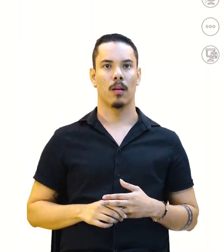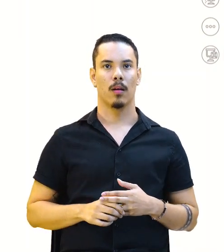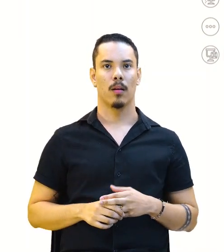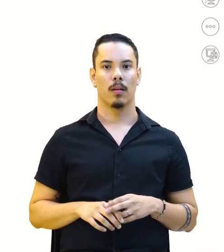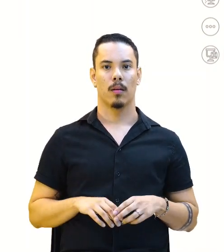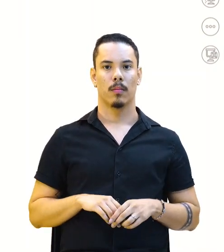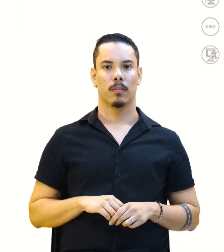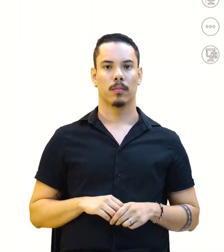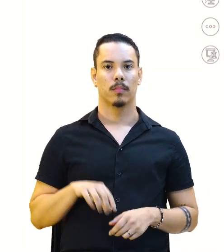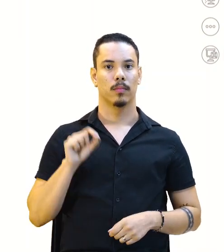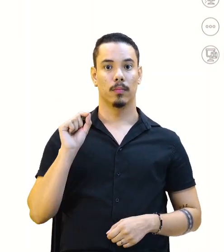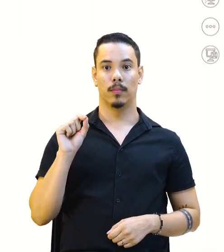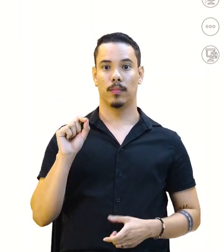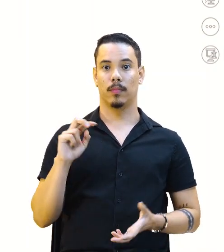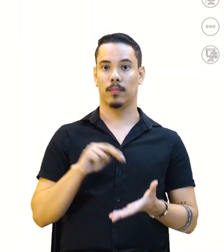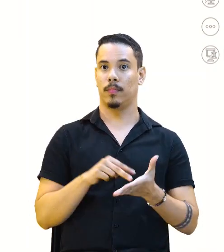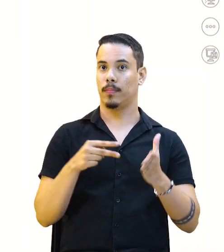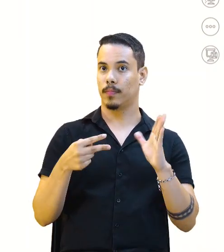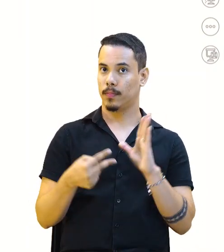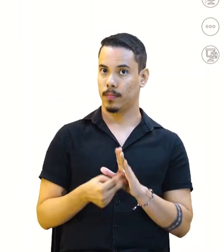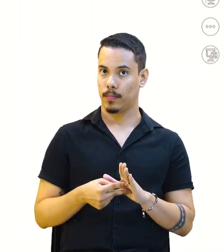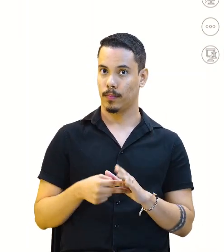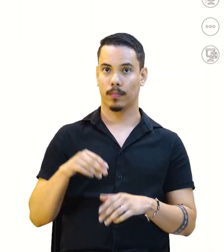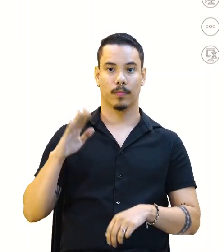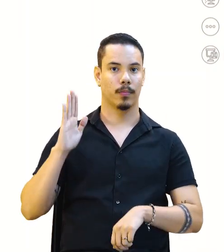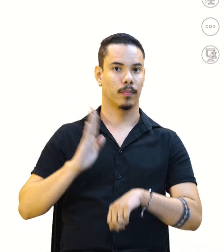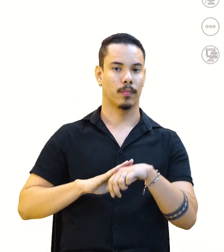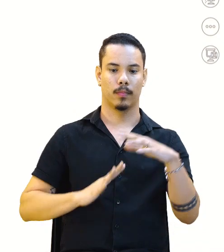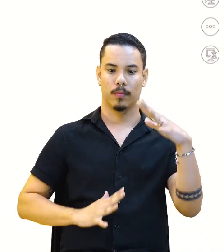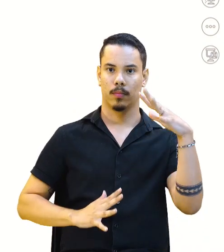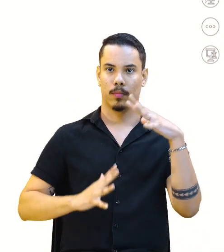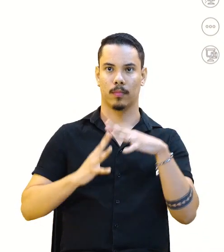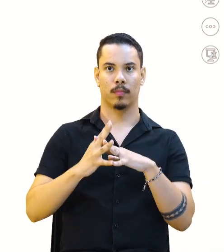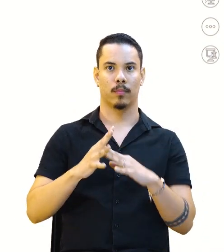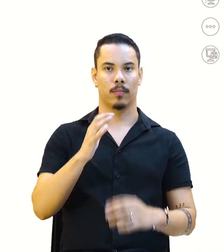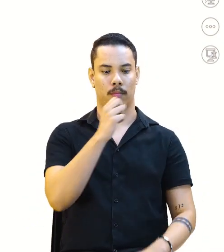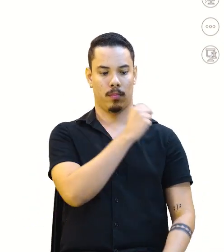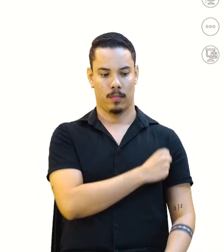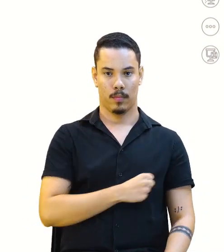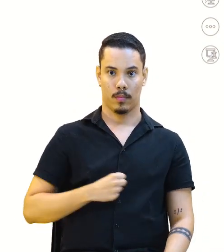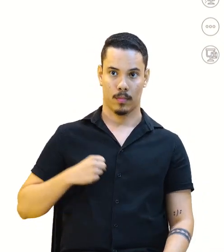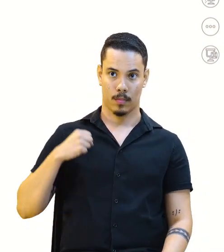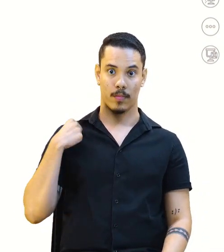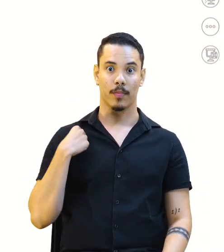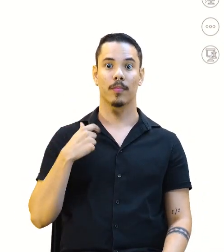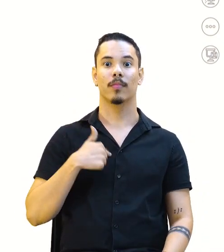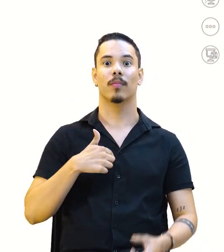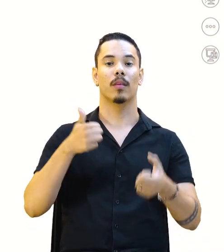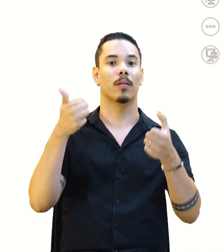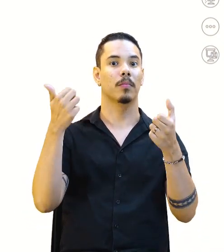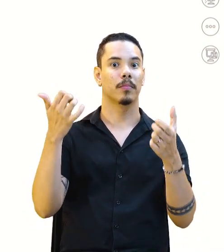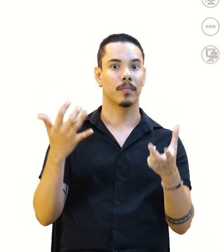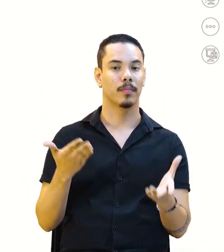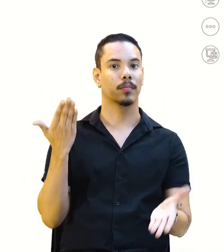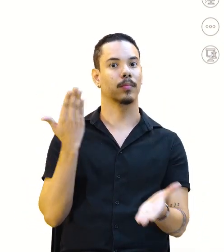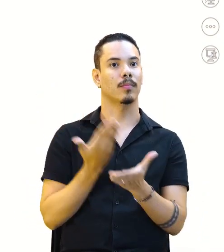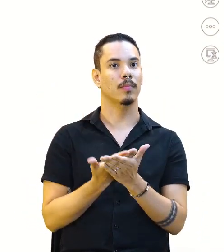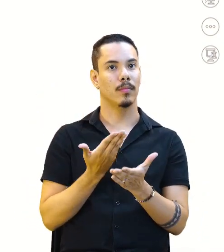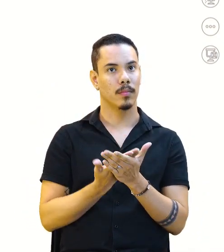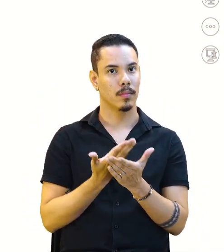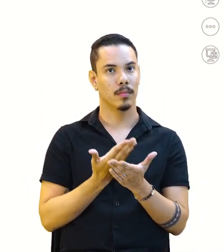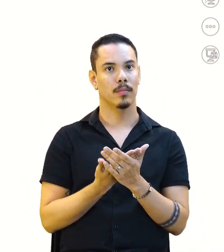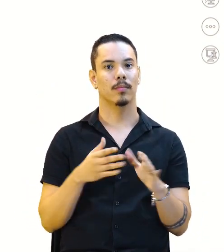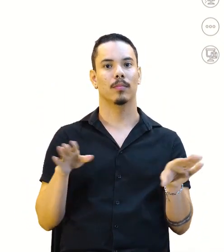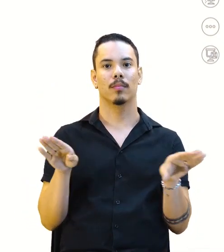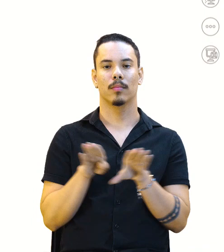O que significa a máxima socrática? Foi trabalhado durante a aula, foi trabalhado durante